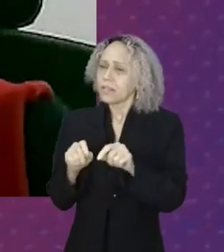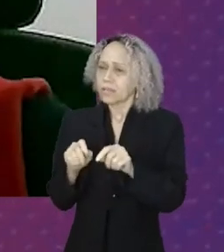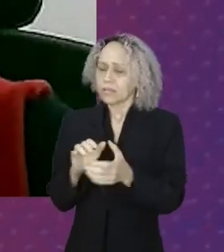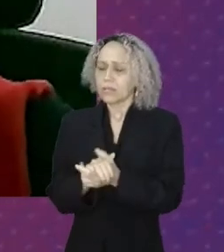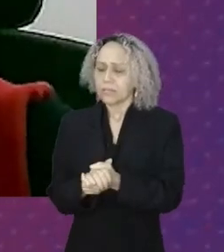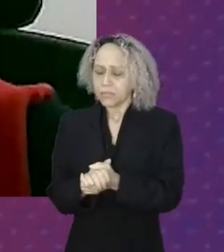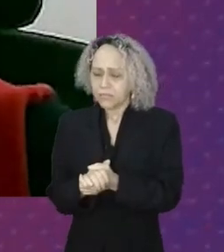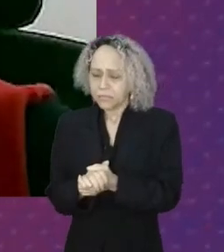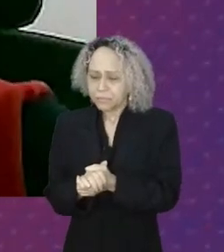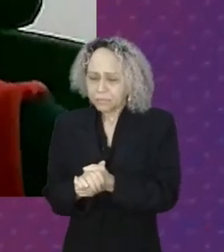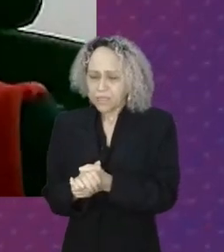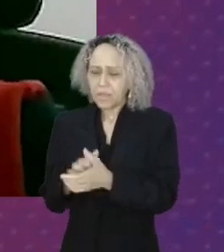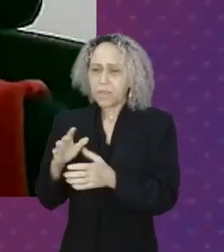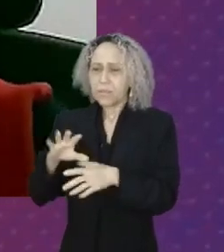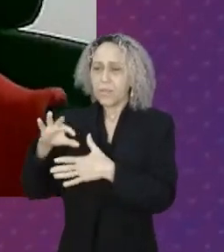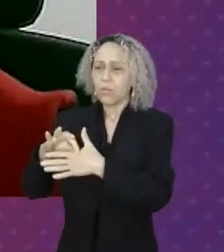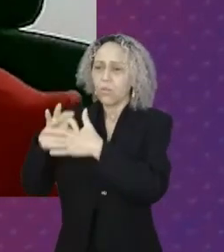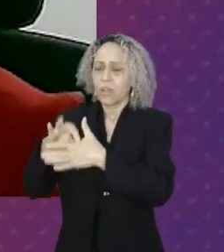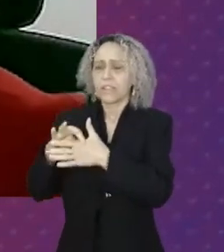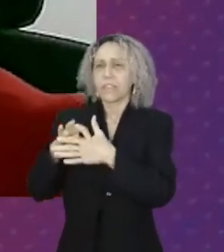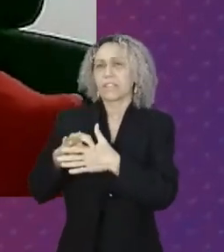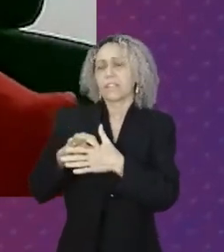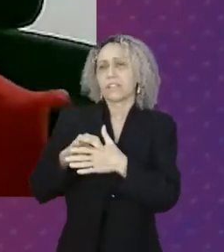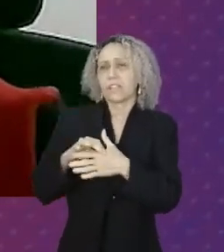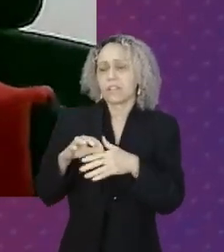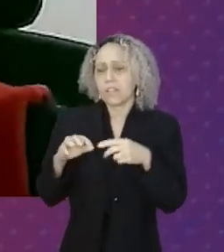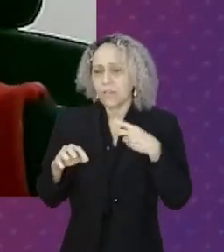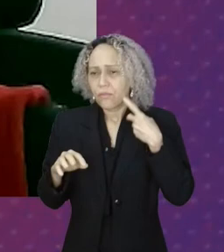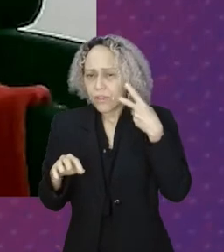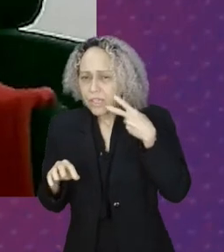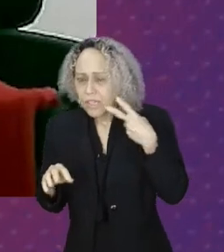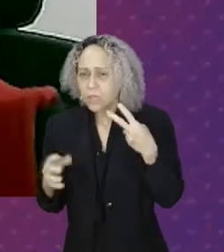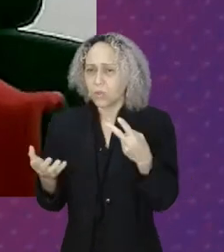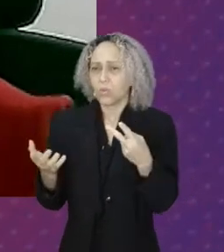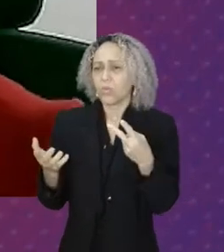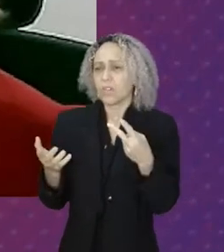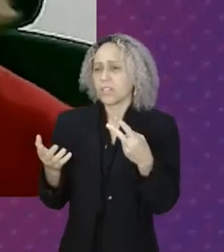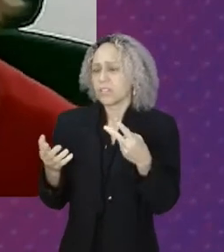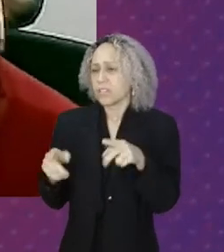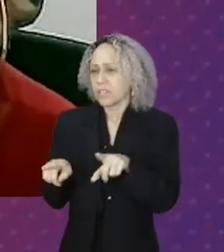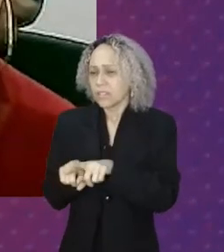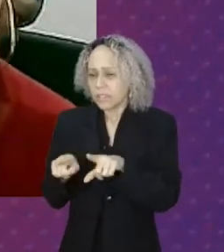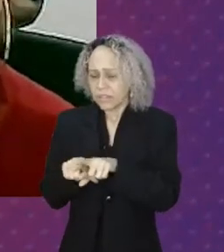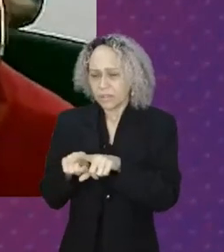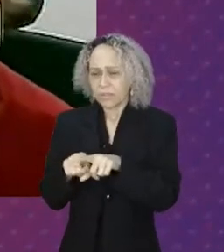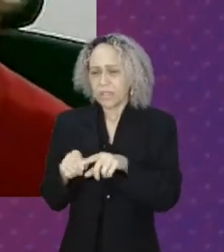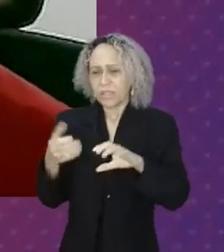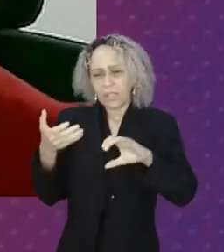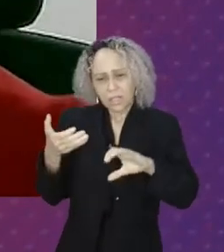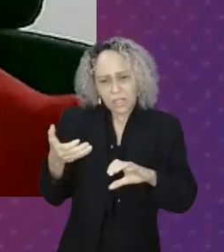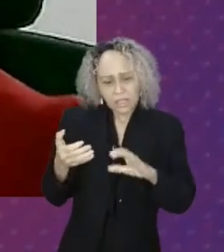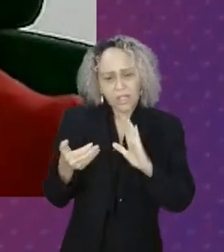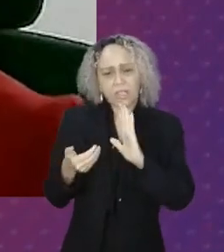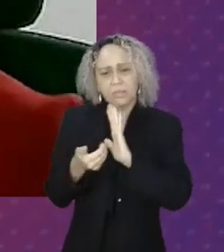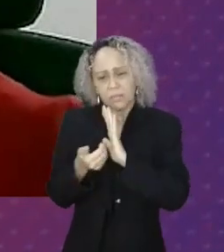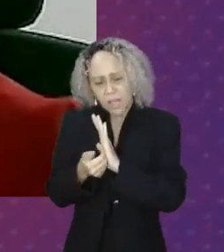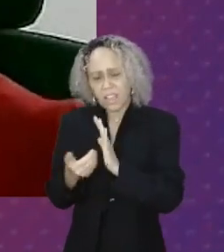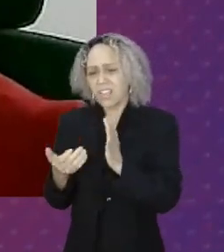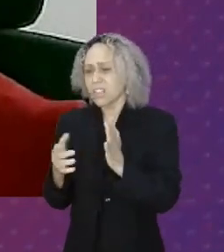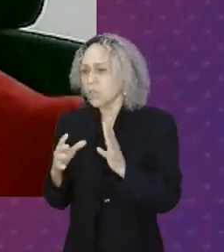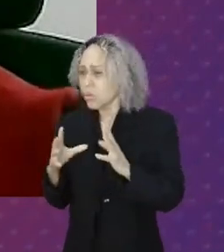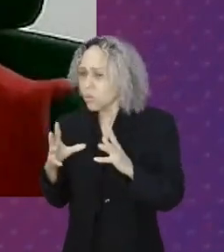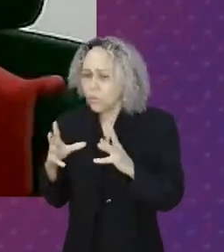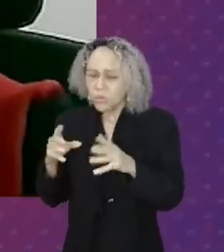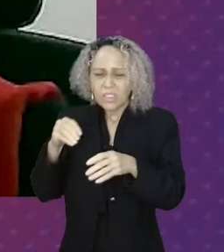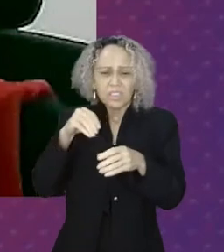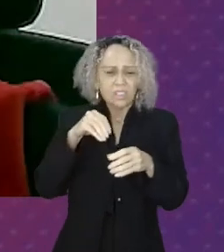jurídico das câmaras de vereadores, das assembleias legislativas e da própria Câmara dos Deputados e da sociedade como um